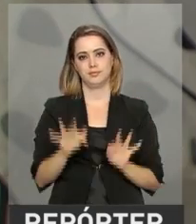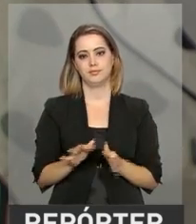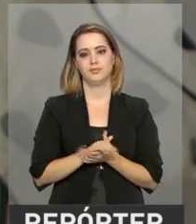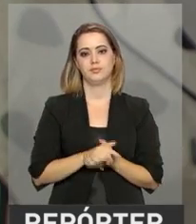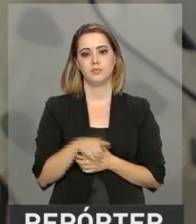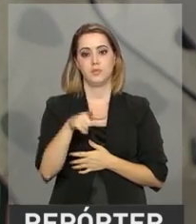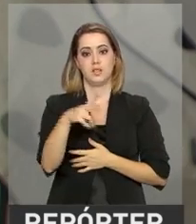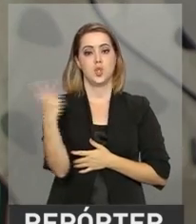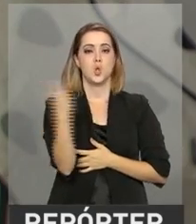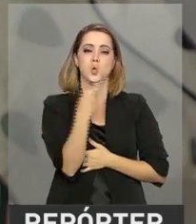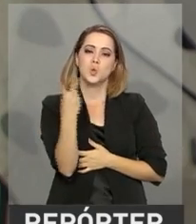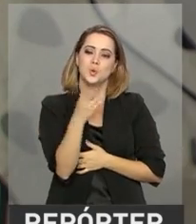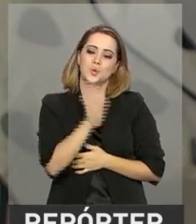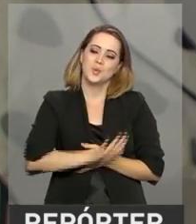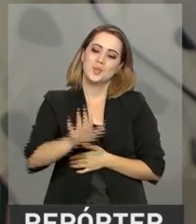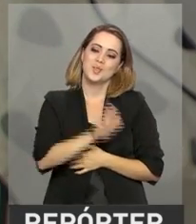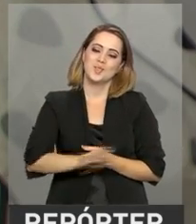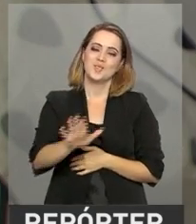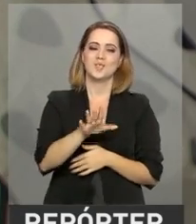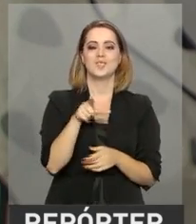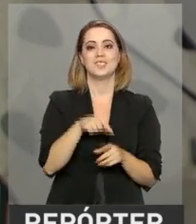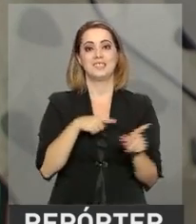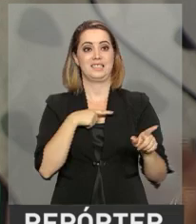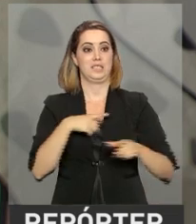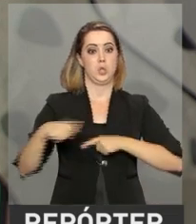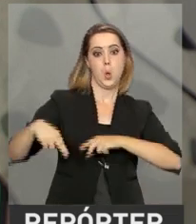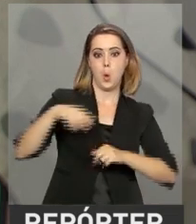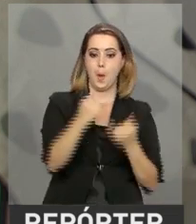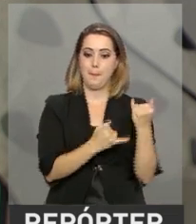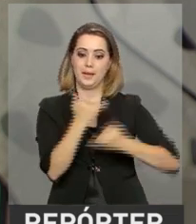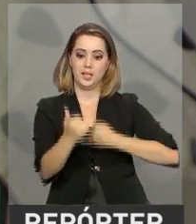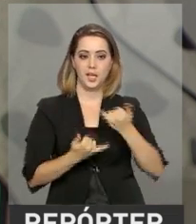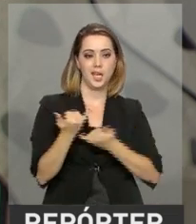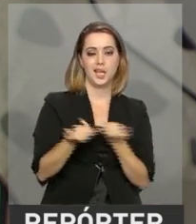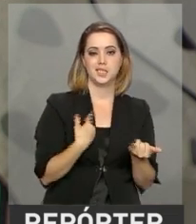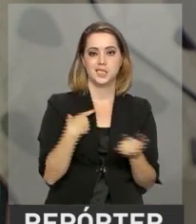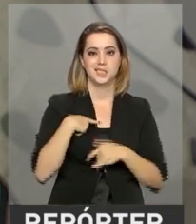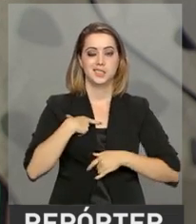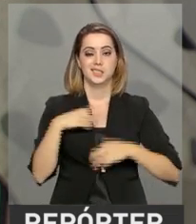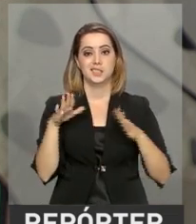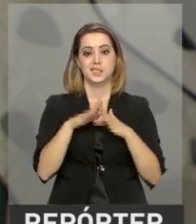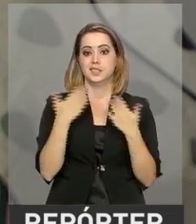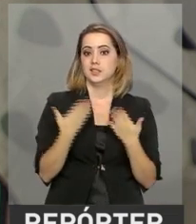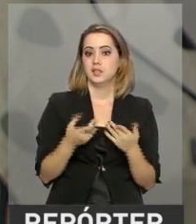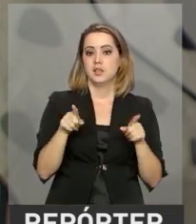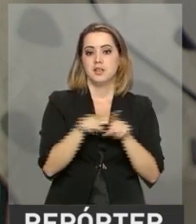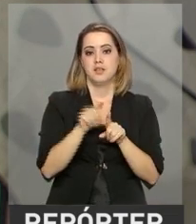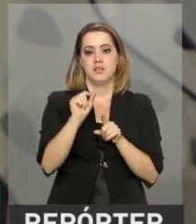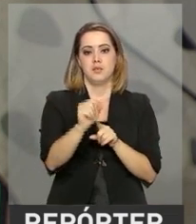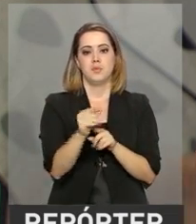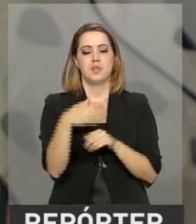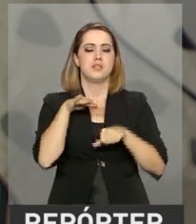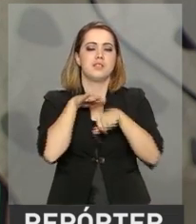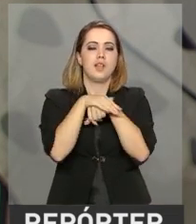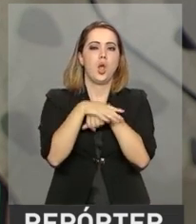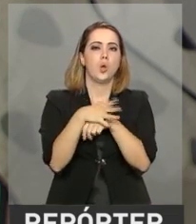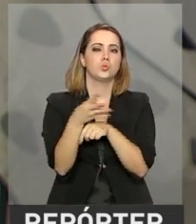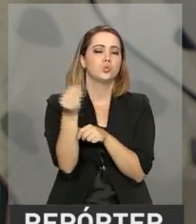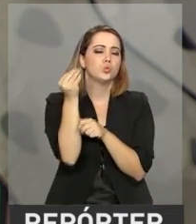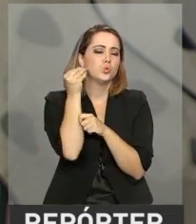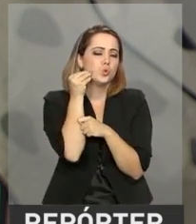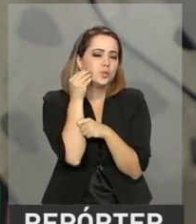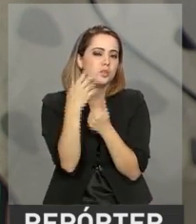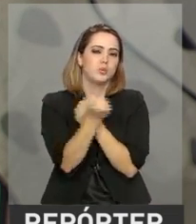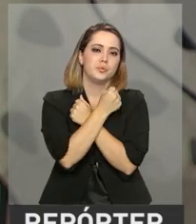cansaço tem duas pessoas pond a casa abaixo fazendo jogando tem brinquedo pela casa inteira mas quando chega a noite te dá um beijo dá um abraço de boa